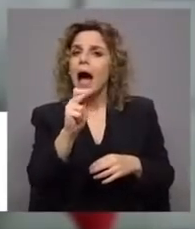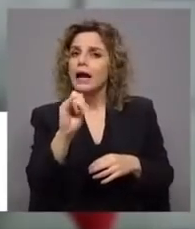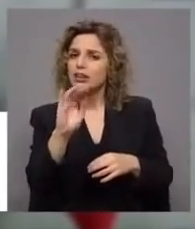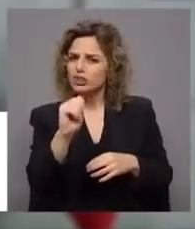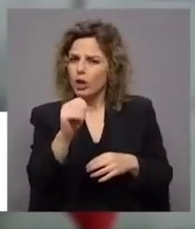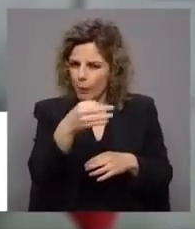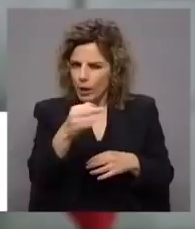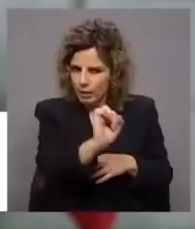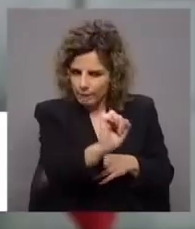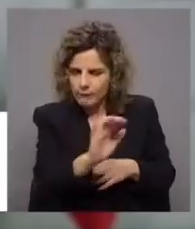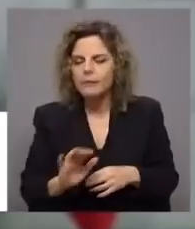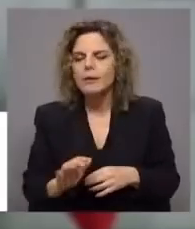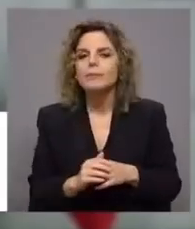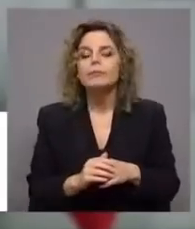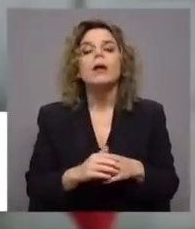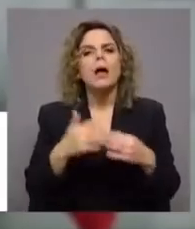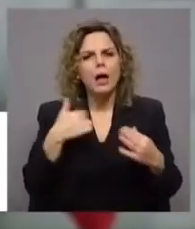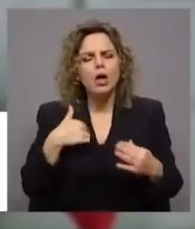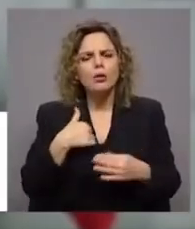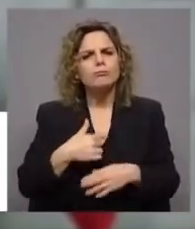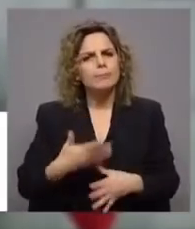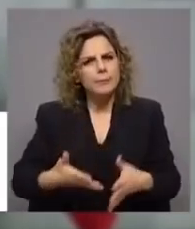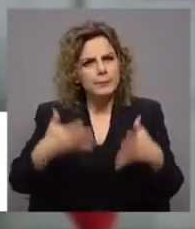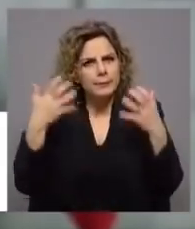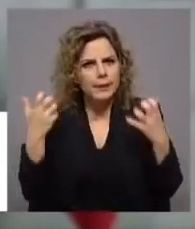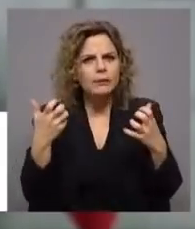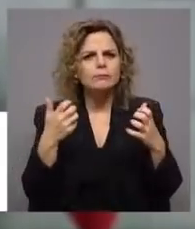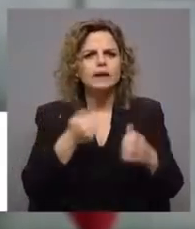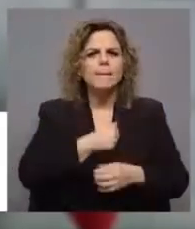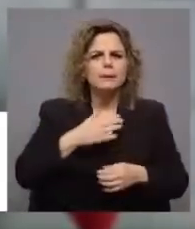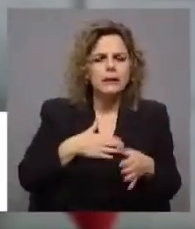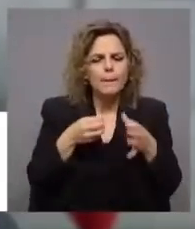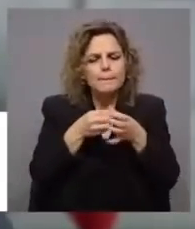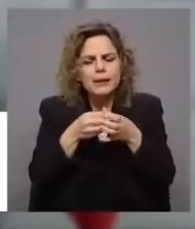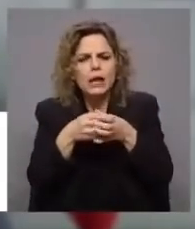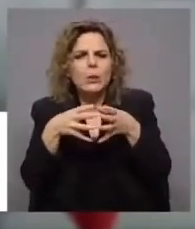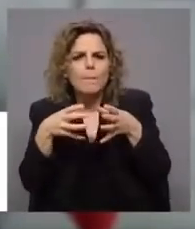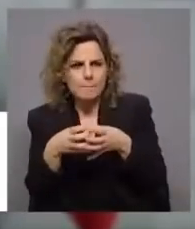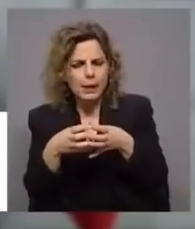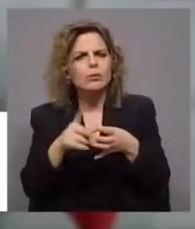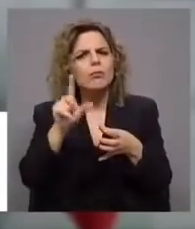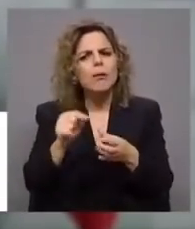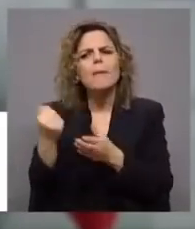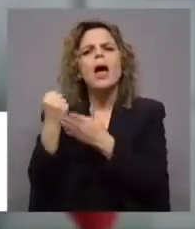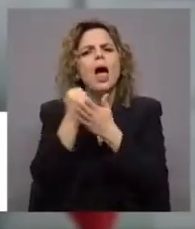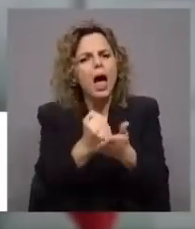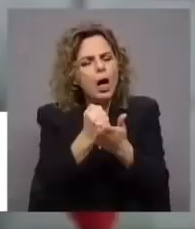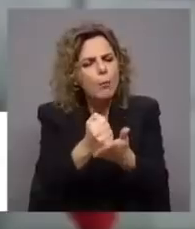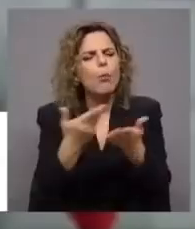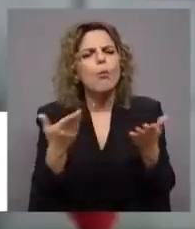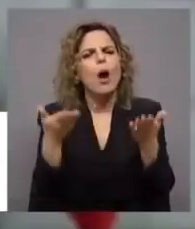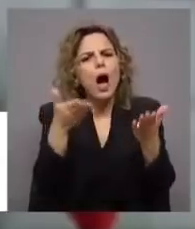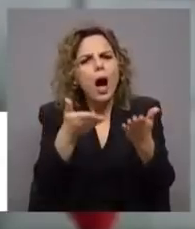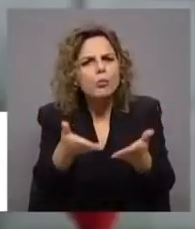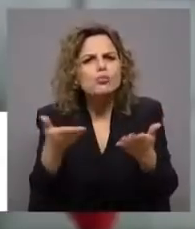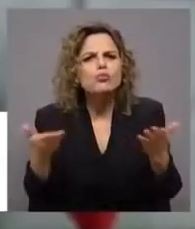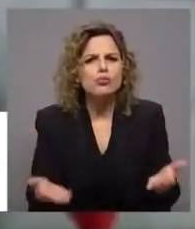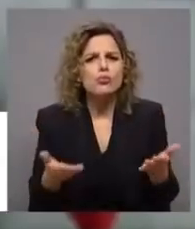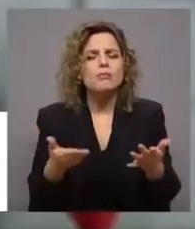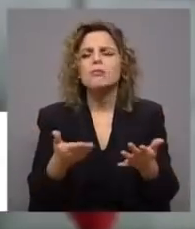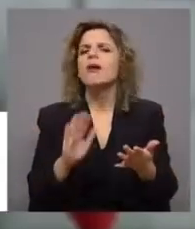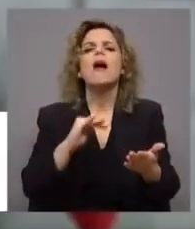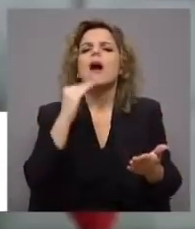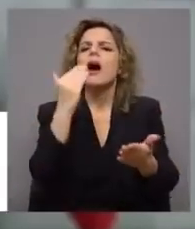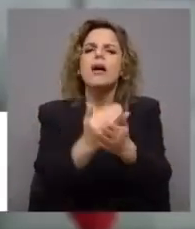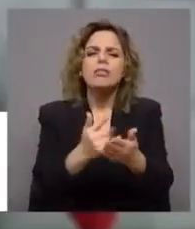estou disposto a brigar para que os pequenos e microempresários recebam também uma ajuda emergencial até terminar